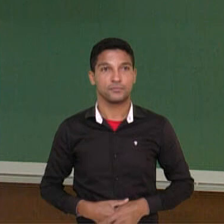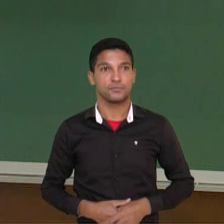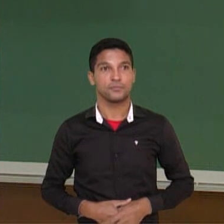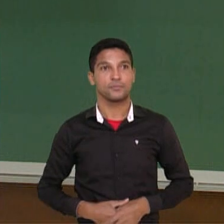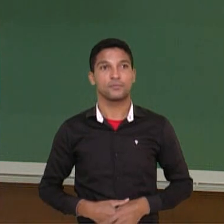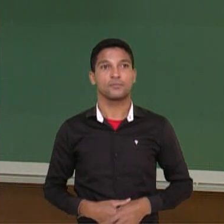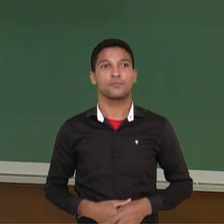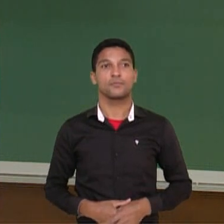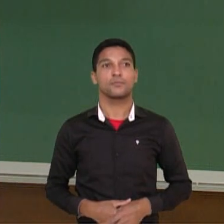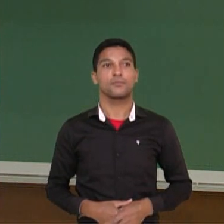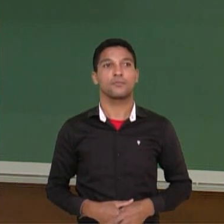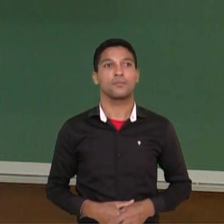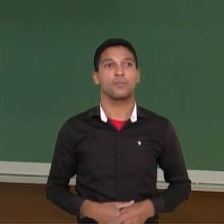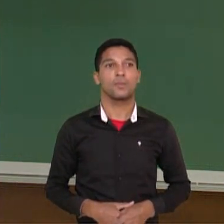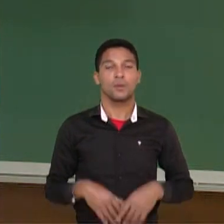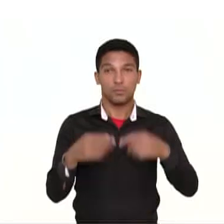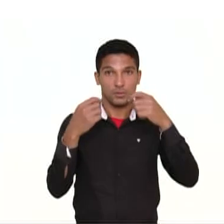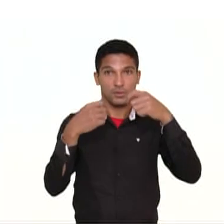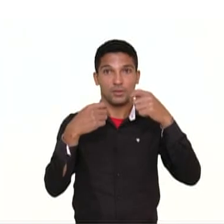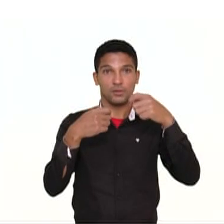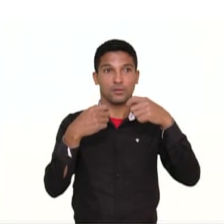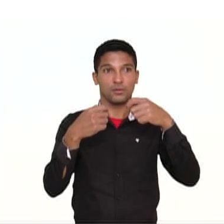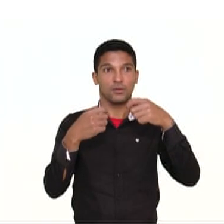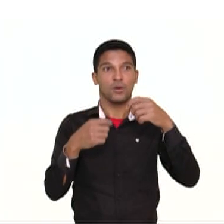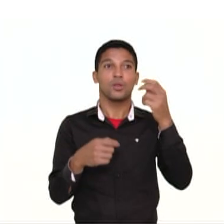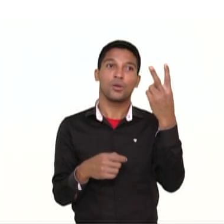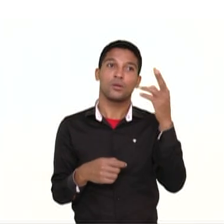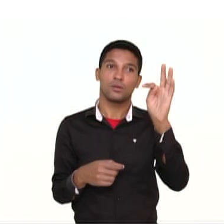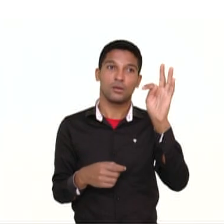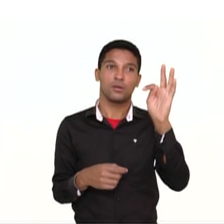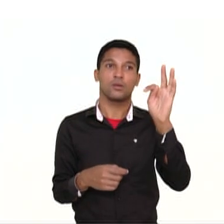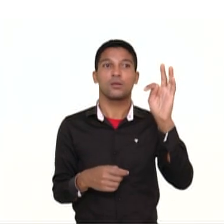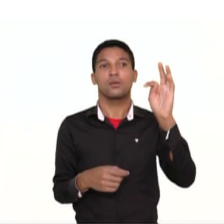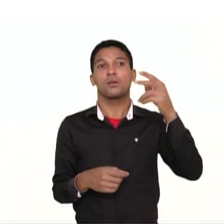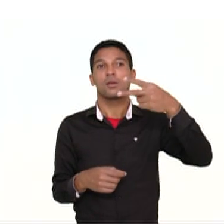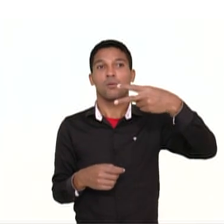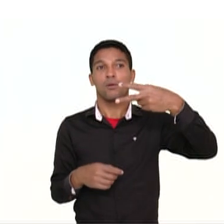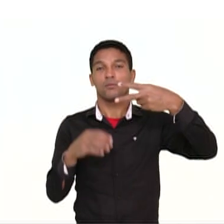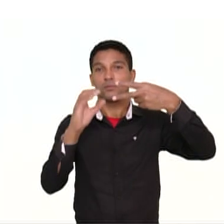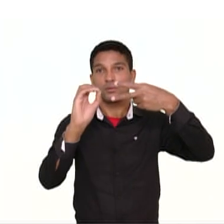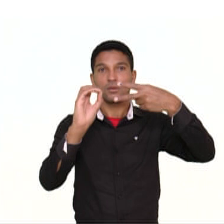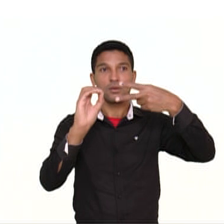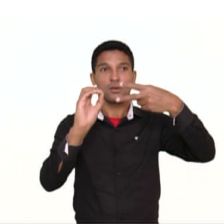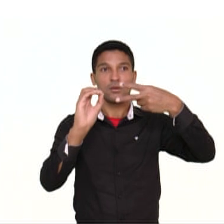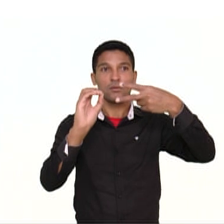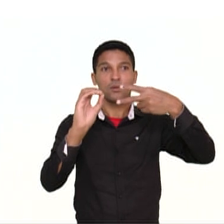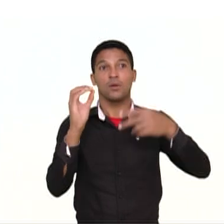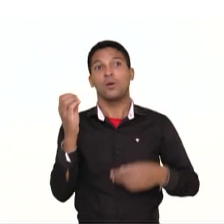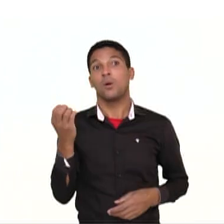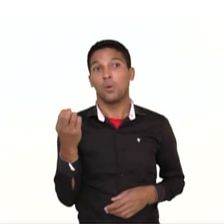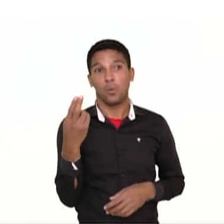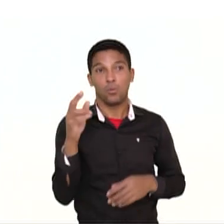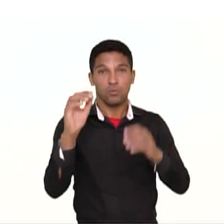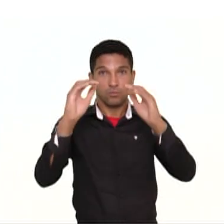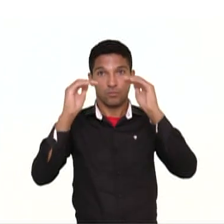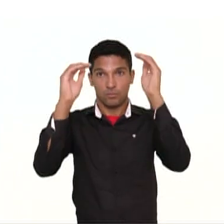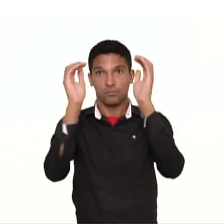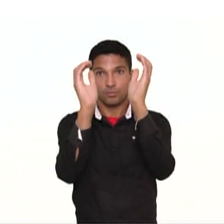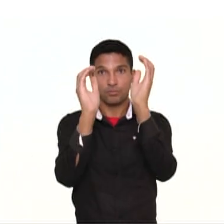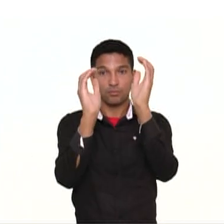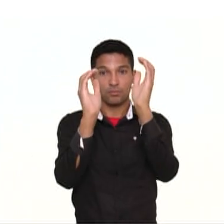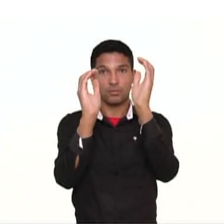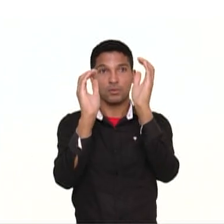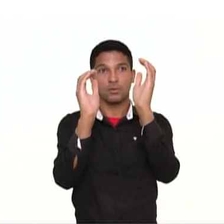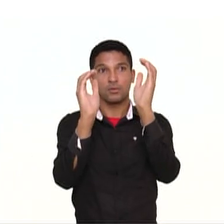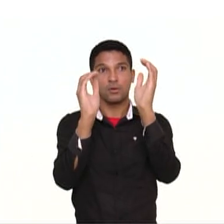é igual a zero. Tá lá então. 2t é igual a zero ou aquilo que está no parênteses igual a zero. Beleza? E de